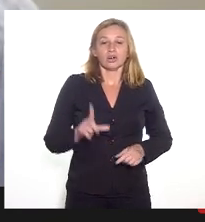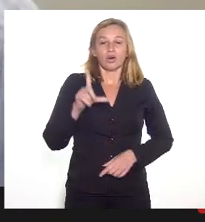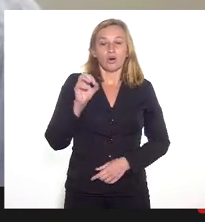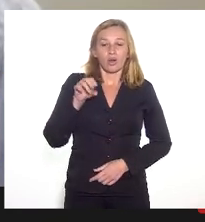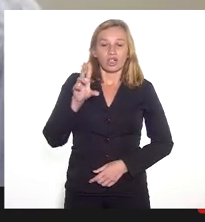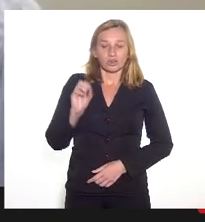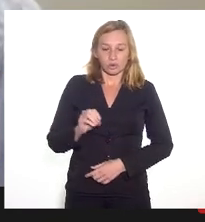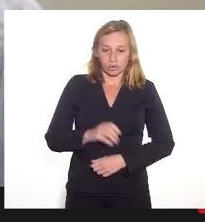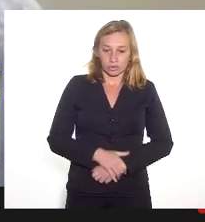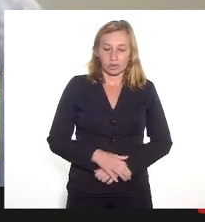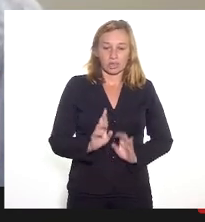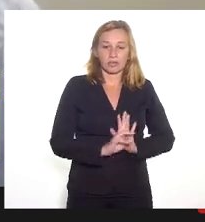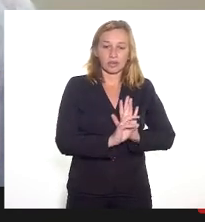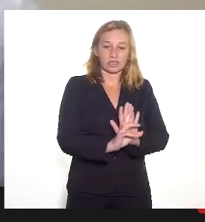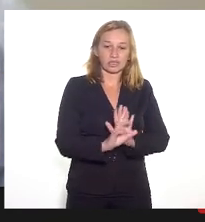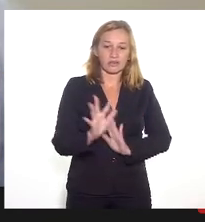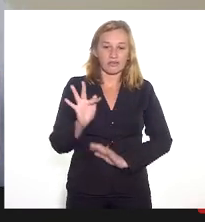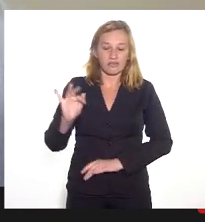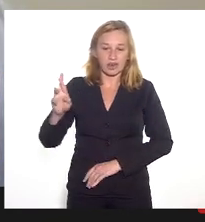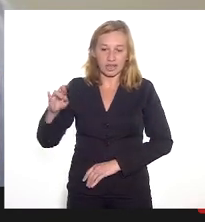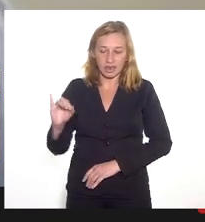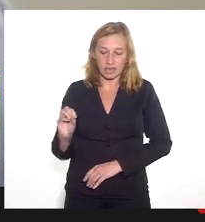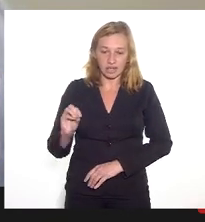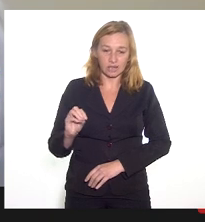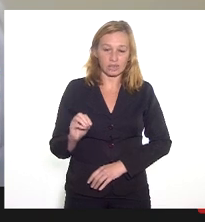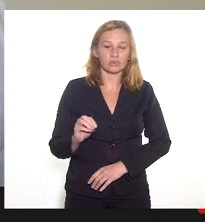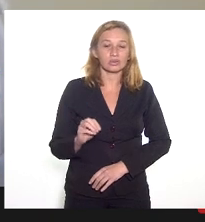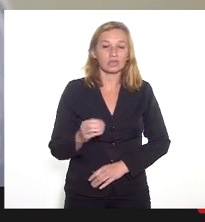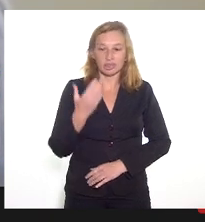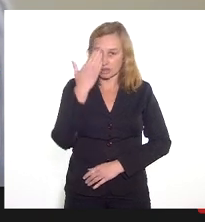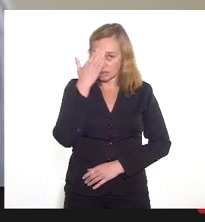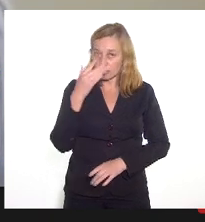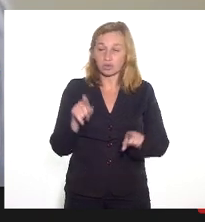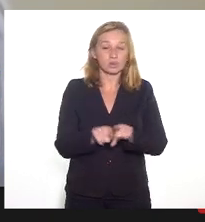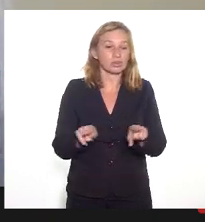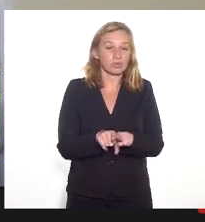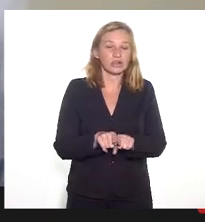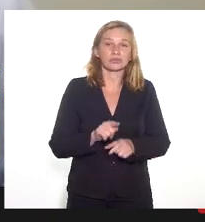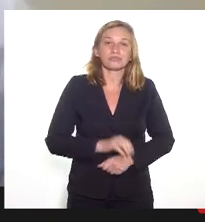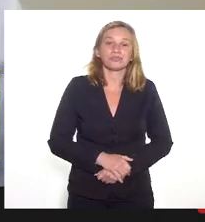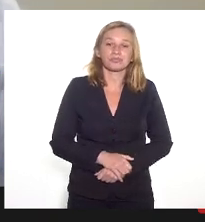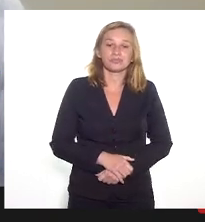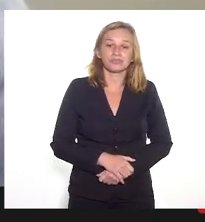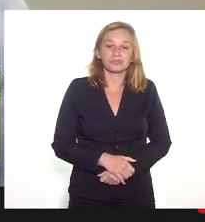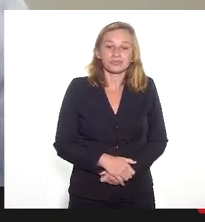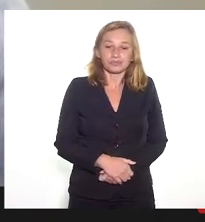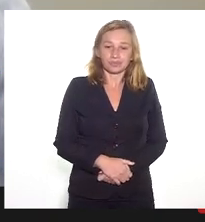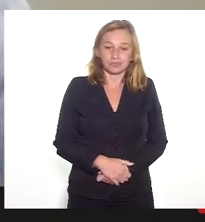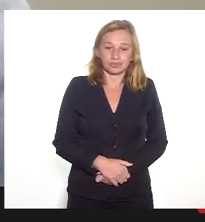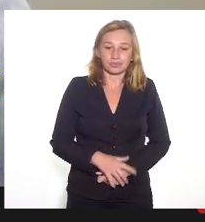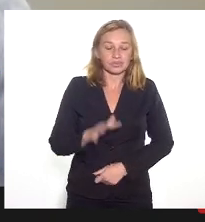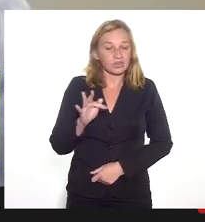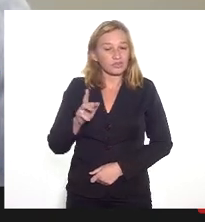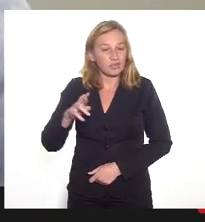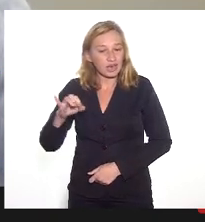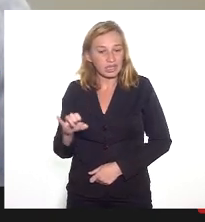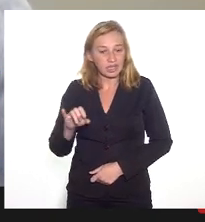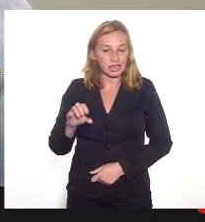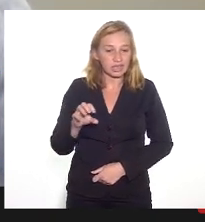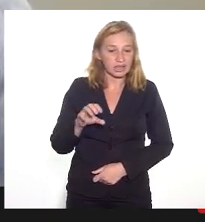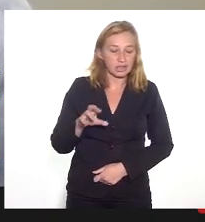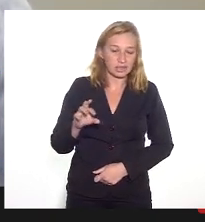Guilhom, representando o coletivo Fale Rio, também meus agradecimentos, porque sem também a participação do Fale Rio, essa frente também